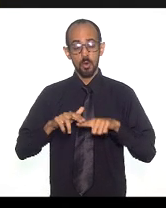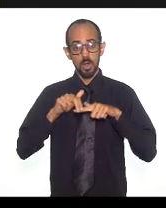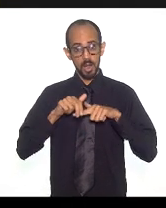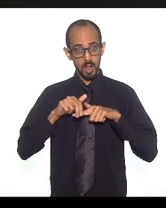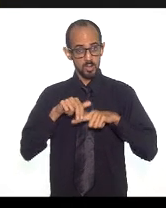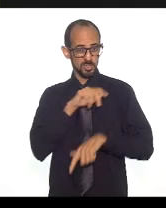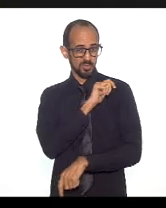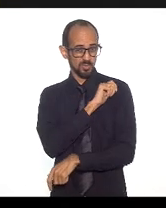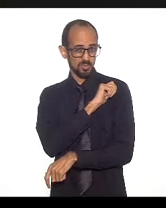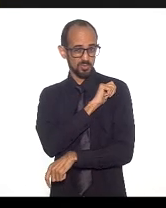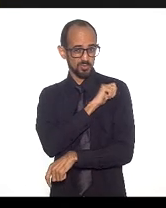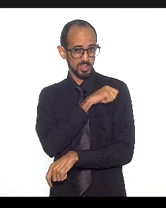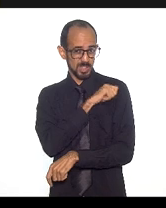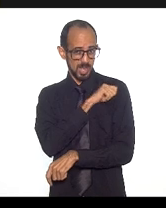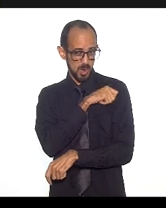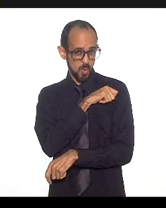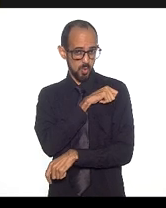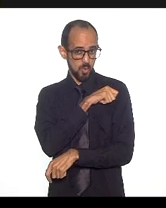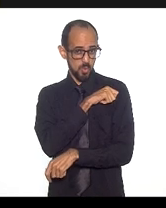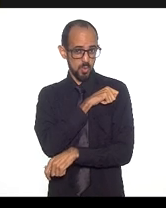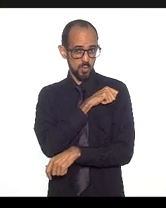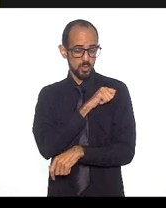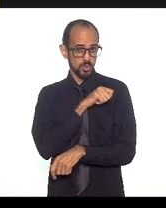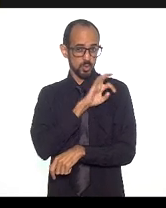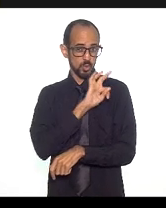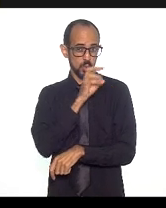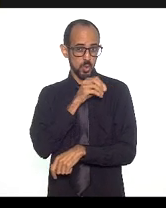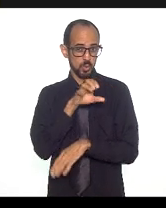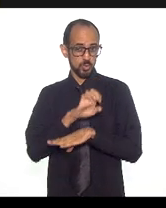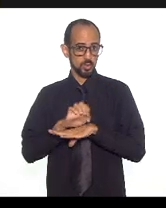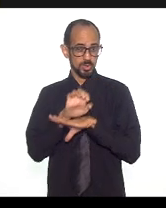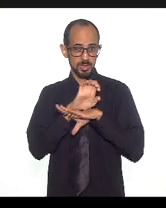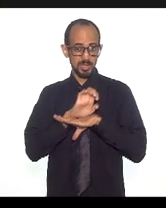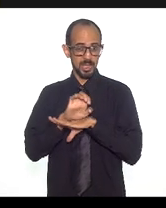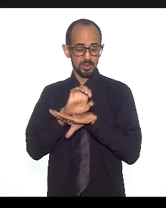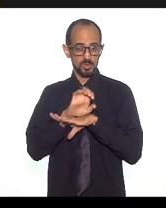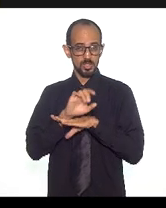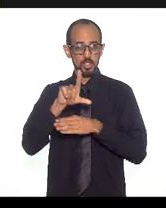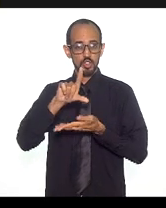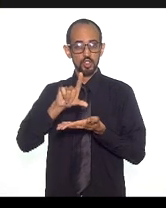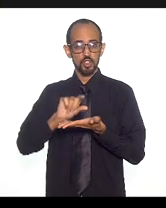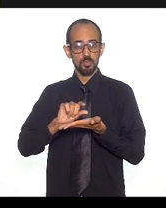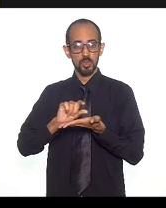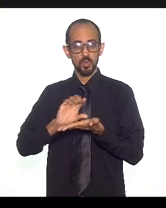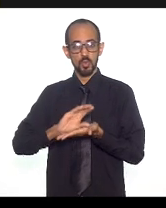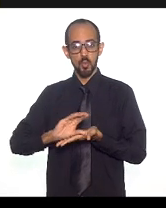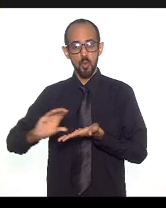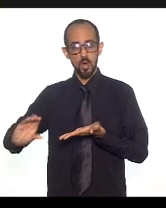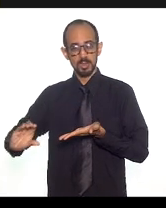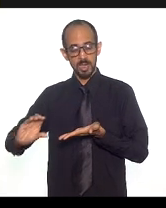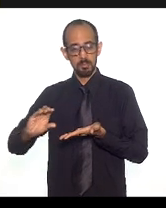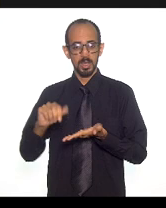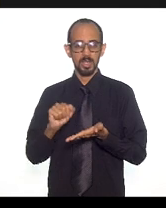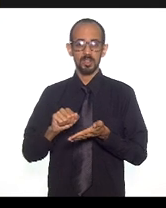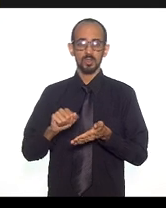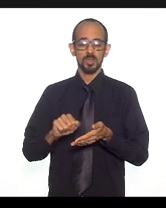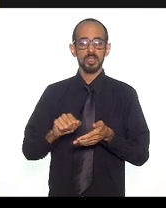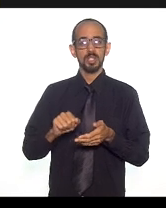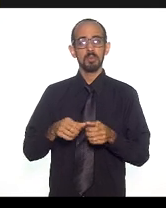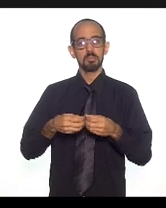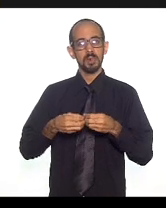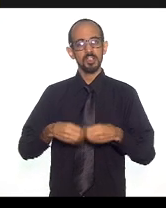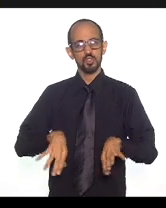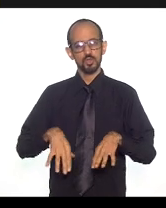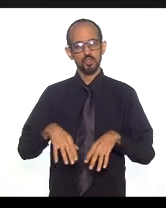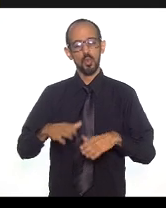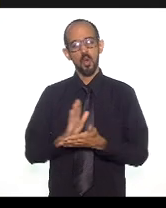e persiste no estado do Rio de Janeiro, que constrangeu orçamentos, inviabilizou ou prejudicou